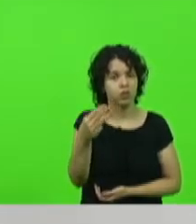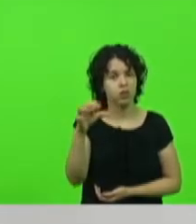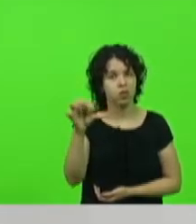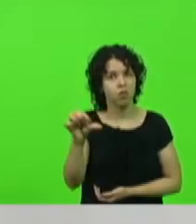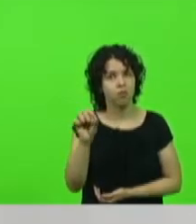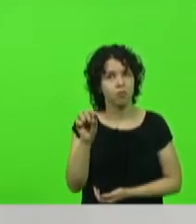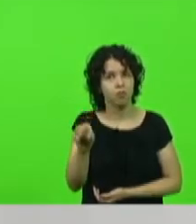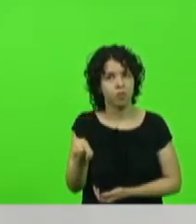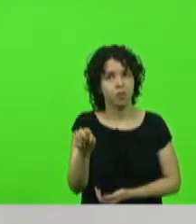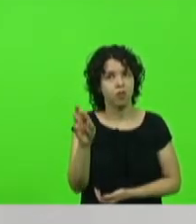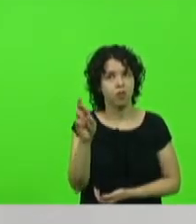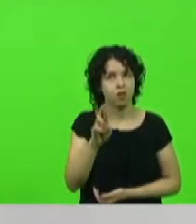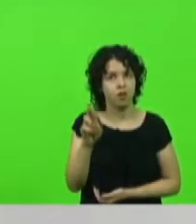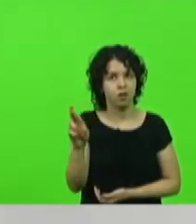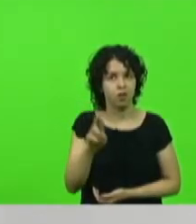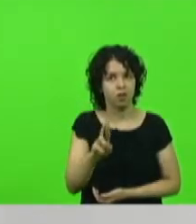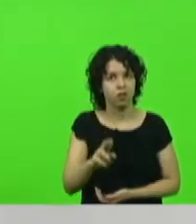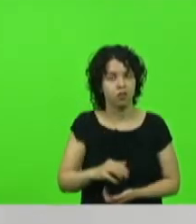R$ 4.839.000.